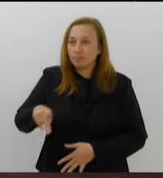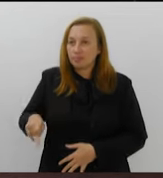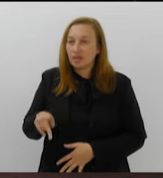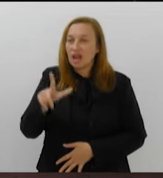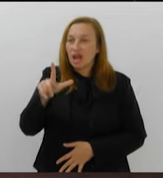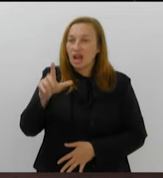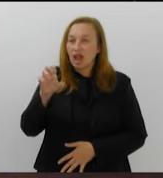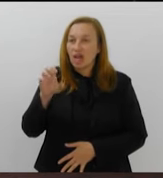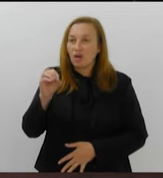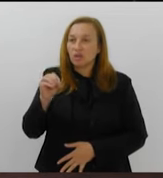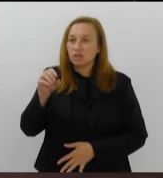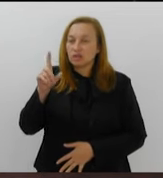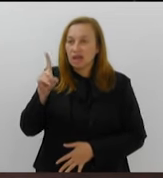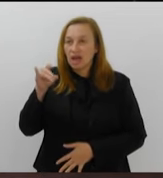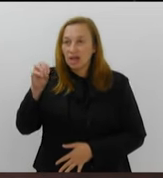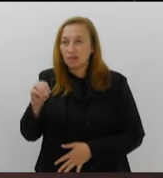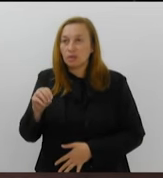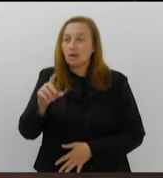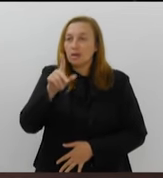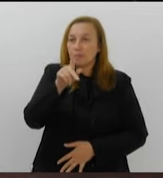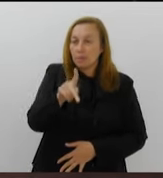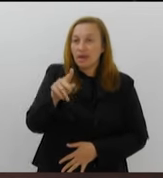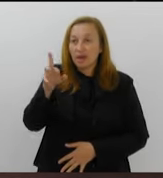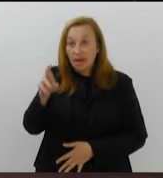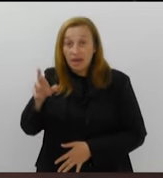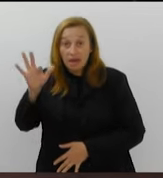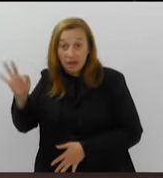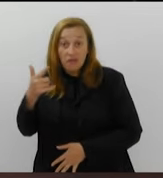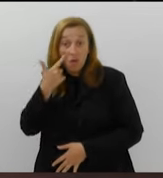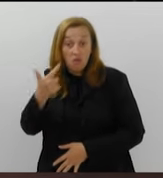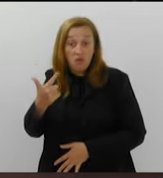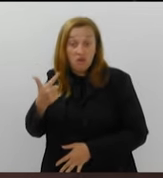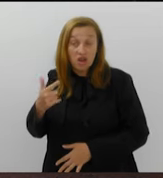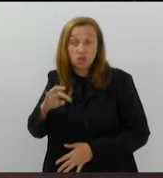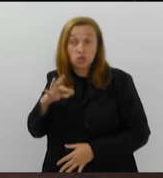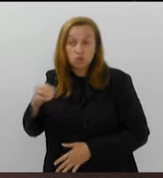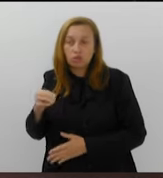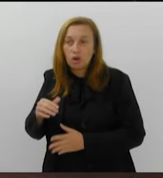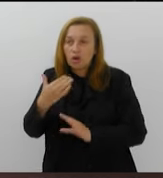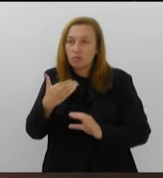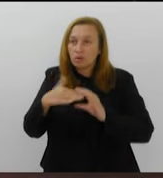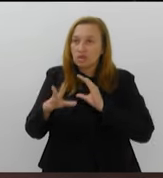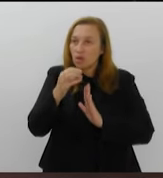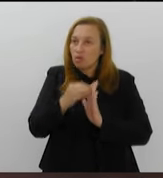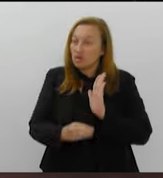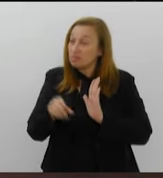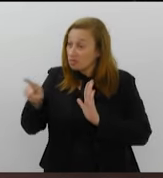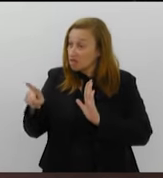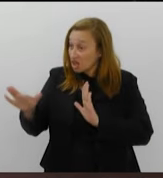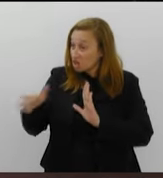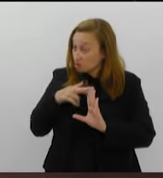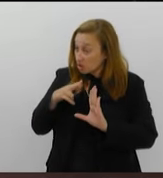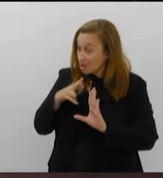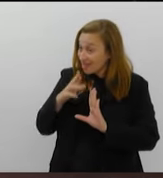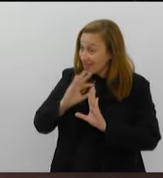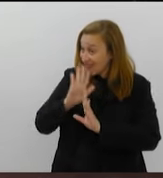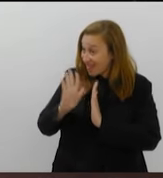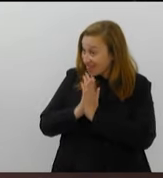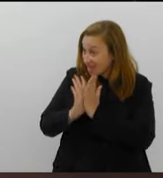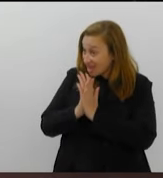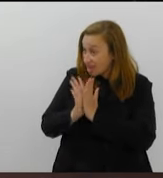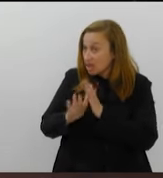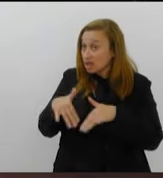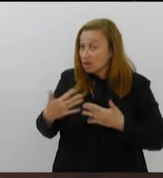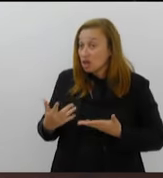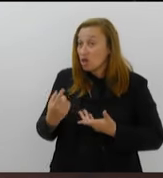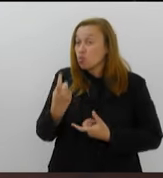Martins, PRF, eu vou levantar tudo. Eu mandei um ofício para você responder, você não me respondeu meu ofício. Um